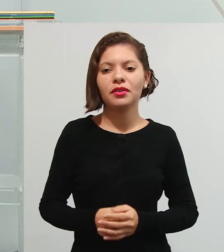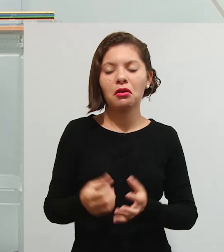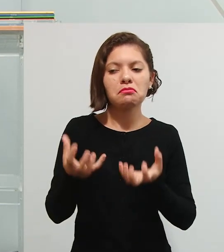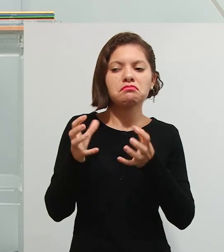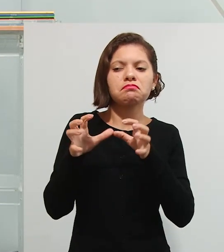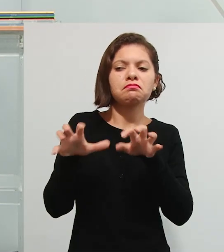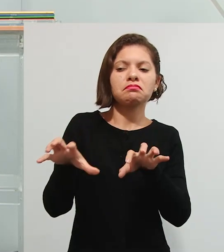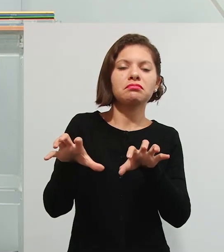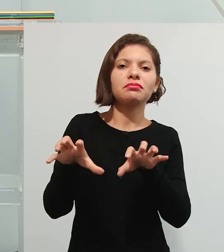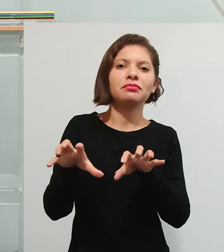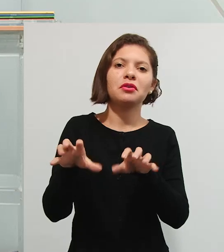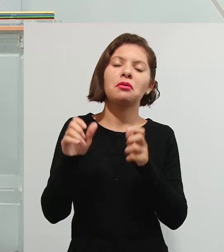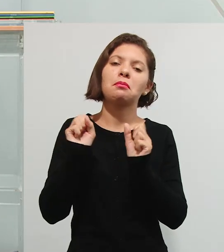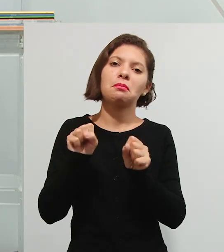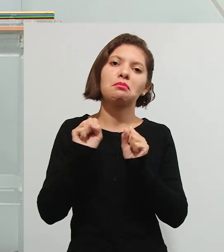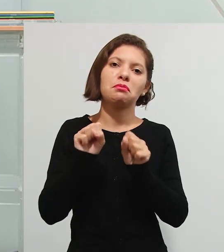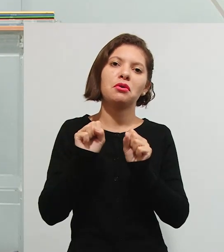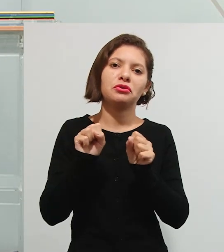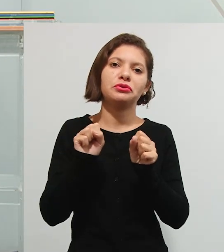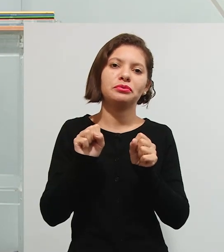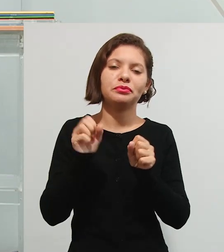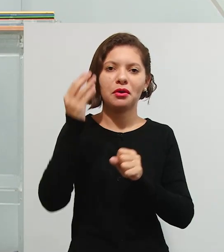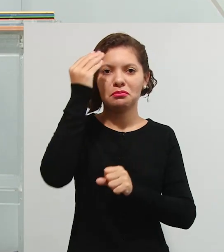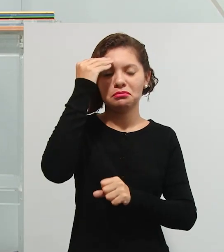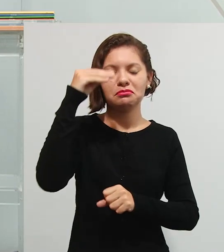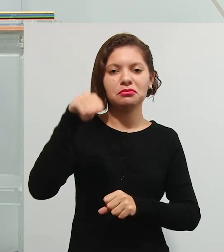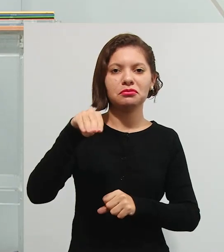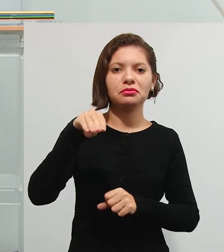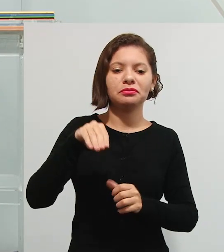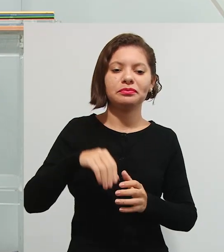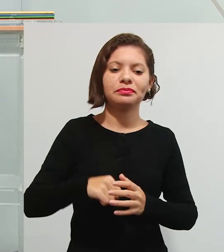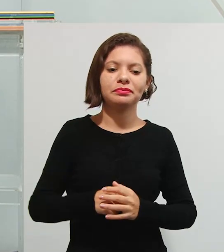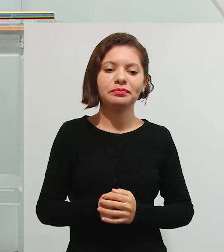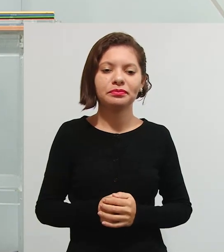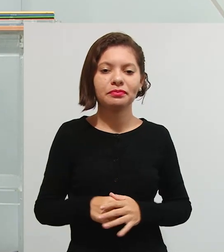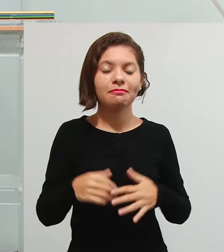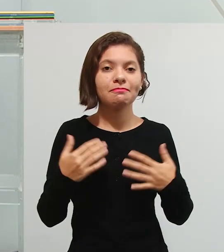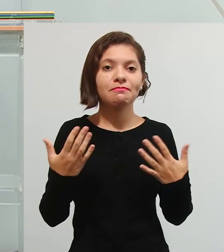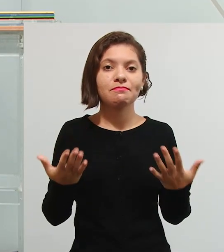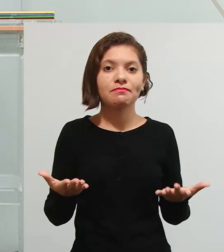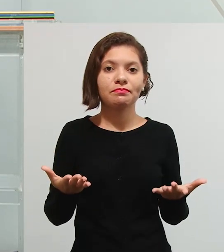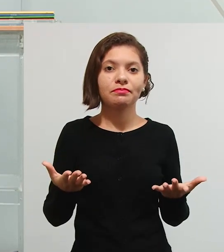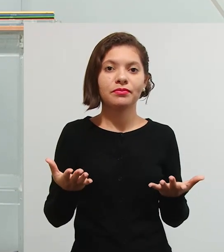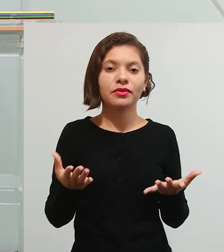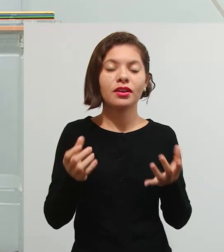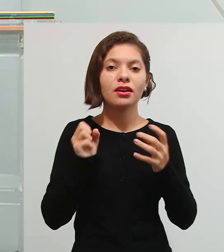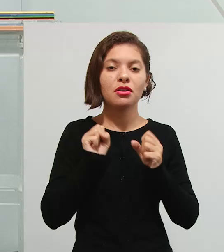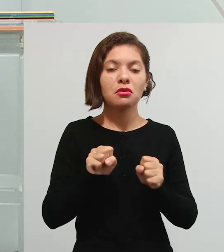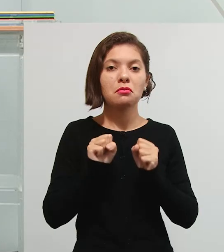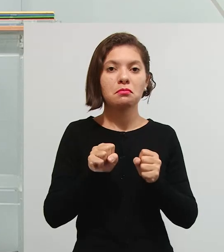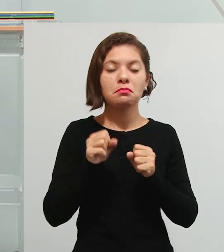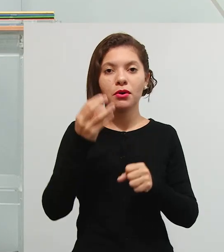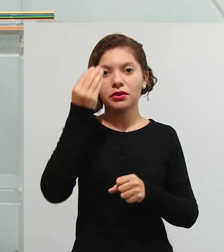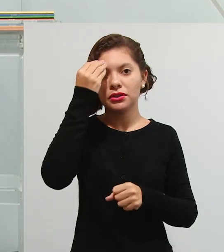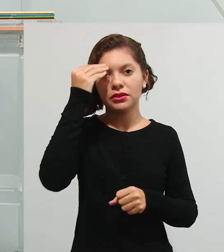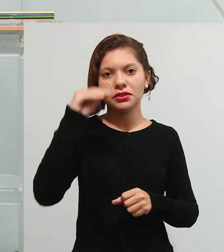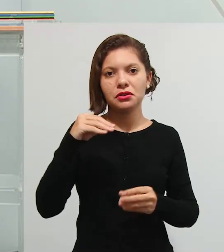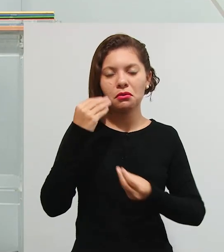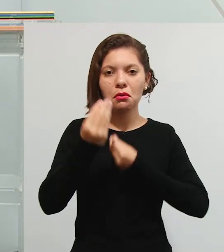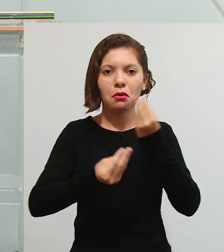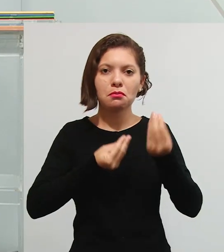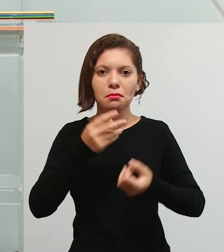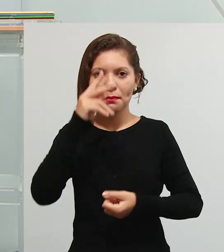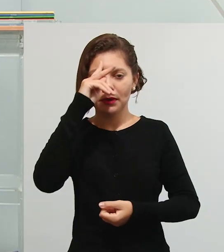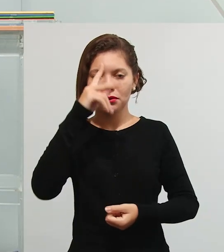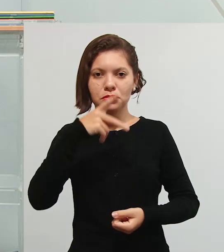pode declinar a qualquer momento da pesquisa. Portanto, ela pode declinar por razões